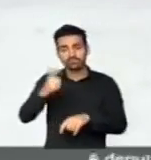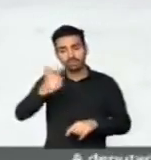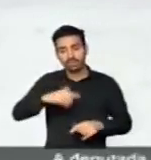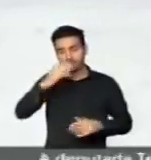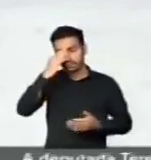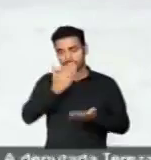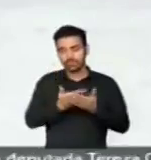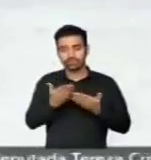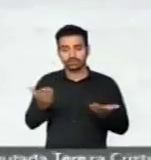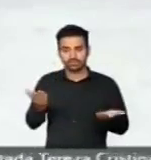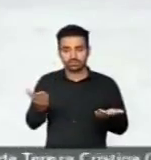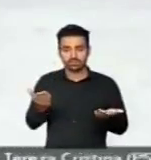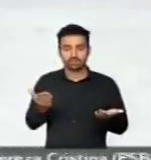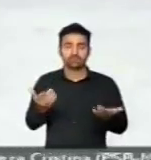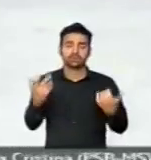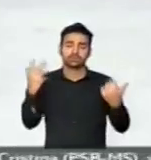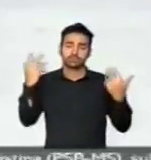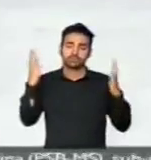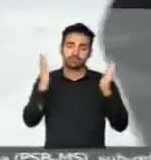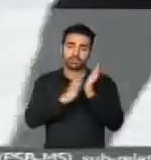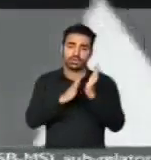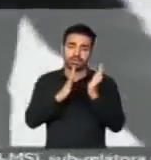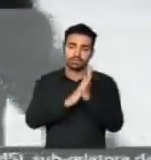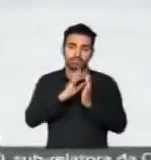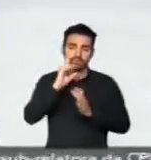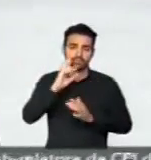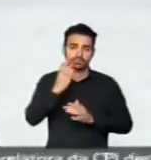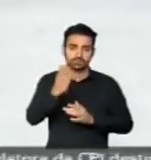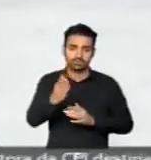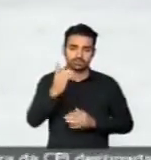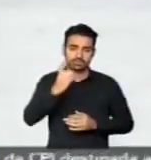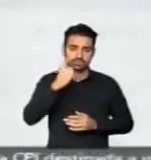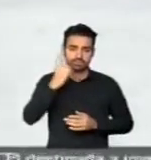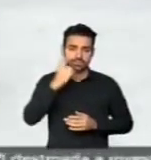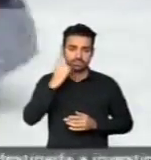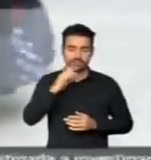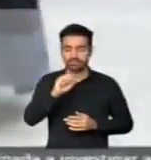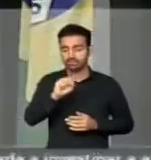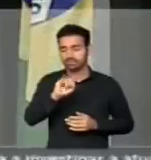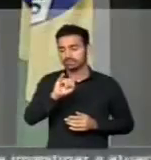confiabilidade e credibilidade. Parabéns a Vossa Excelência, senhor deputado Silvio Torres. Agradeço ao